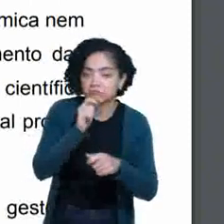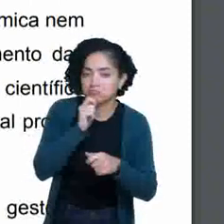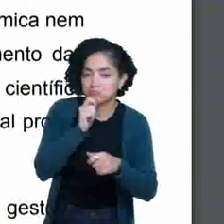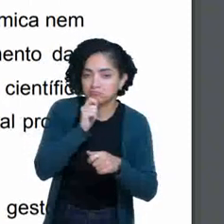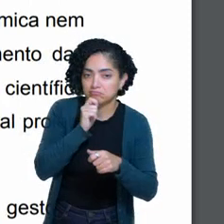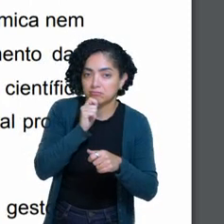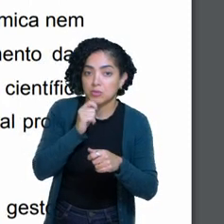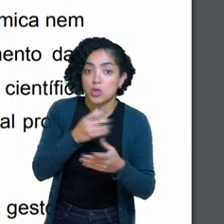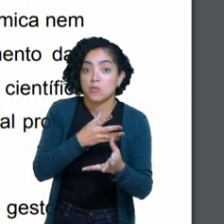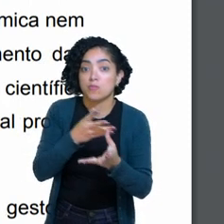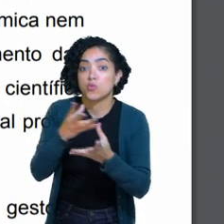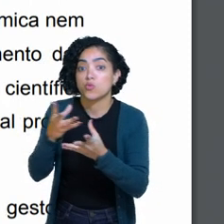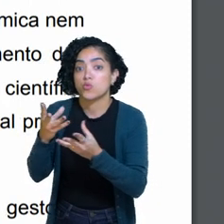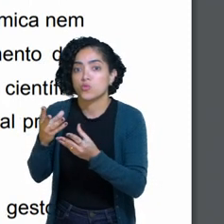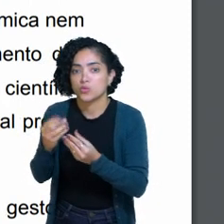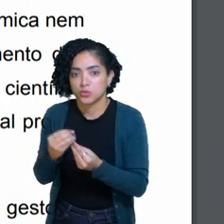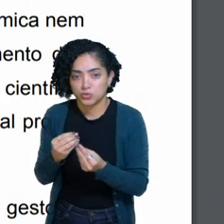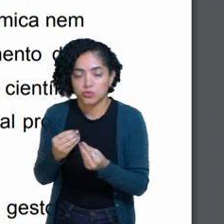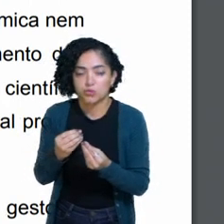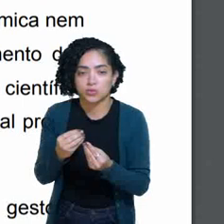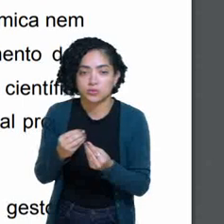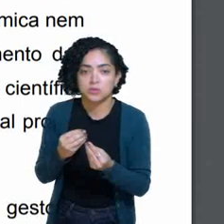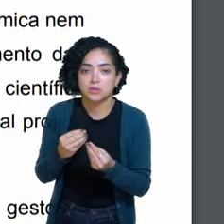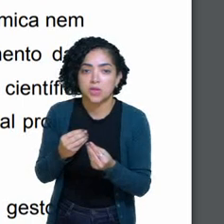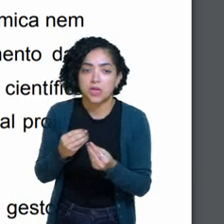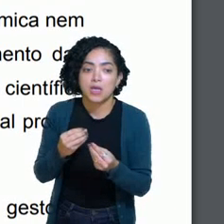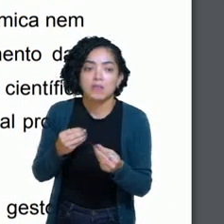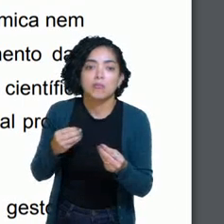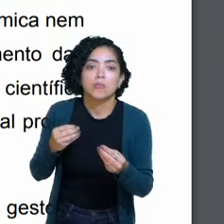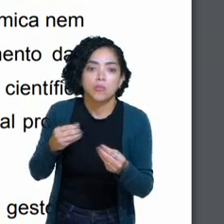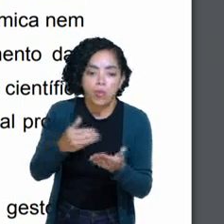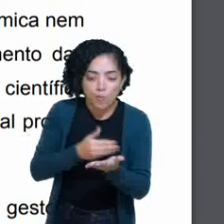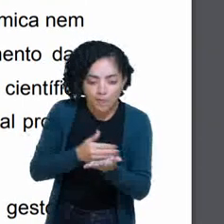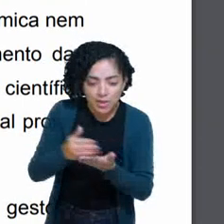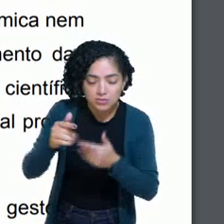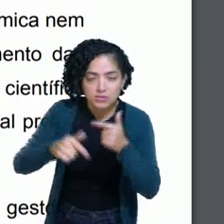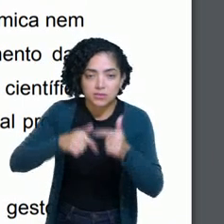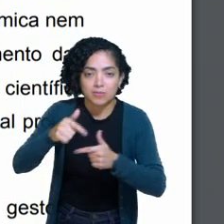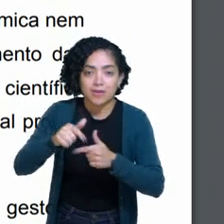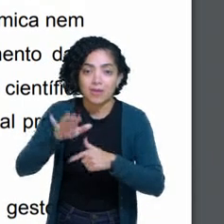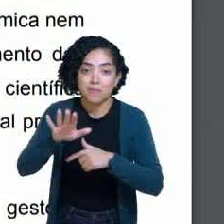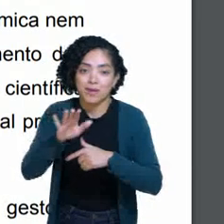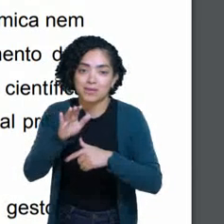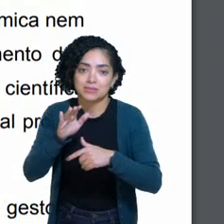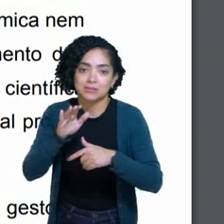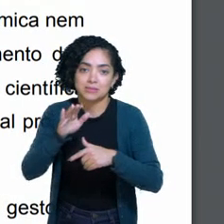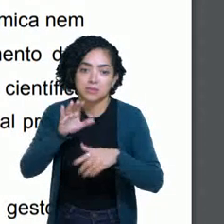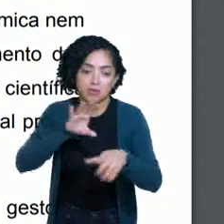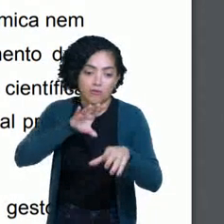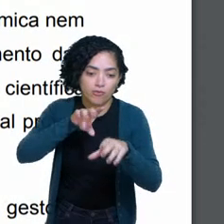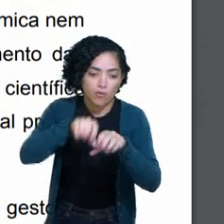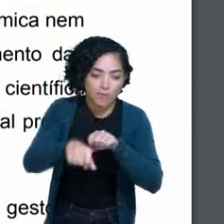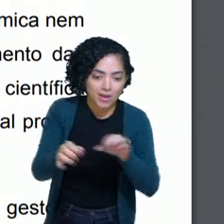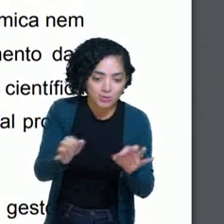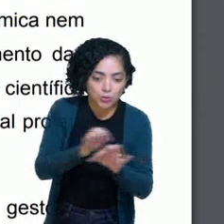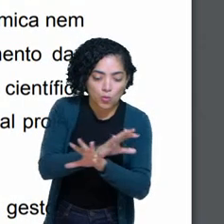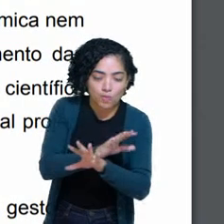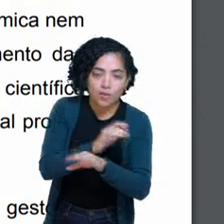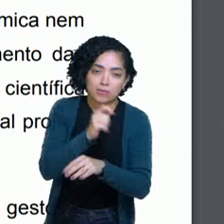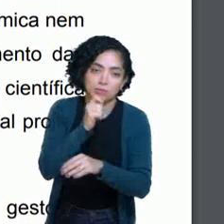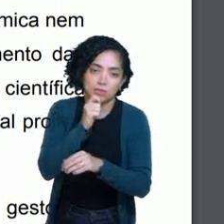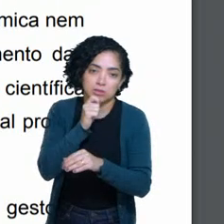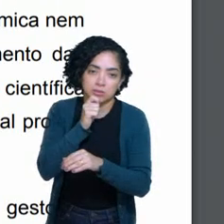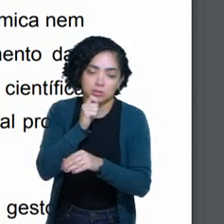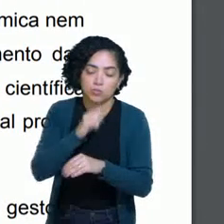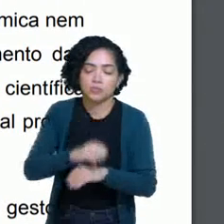atuam sem terem concluído a habilitação Inicial Outros tantos tornaram-se polivalentes